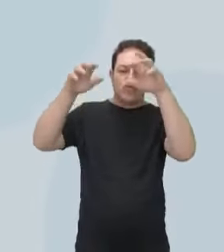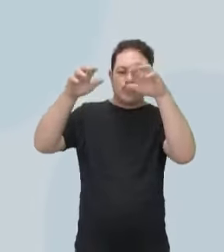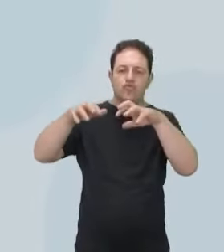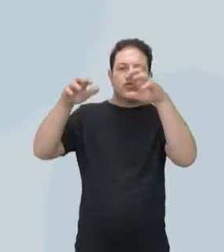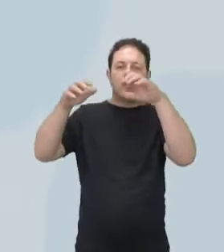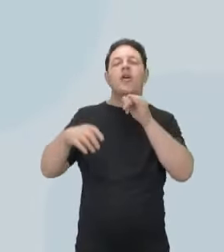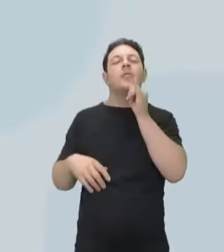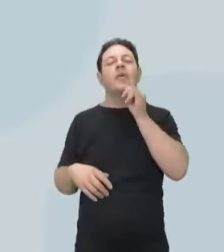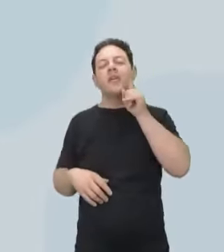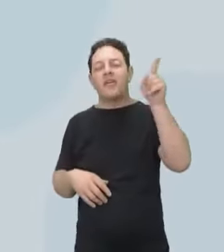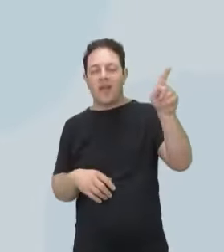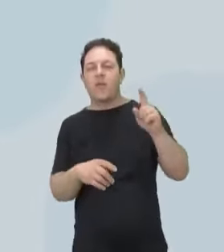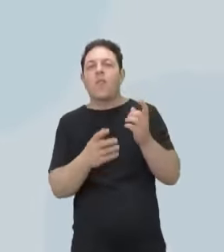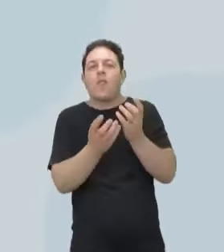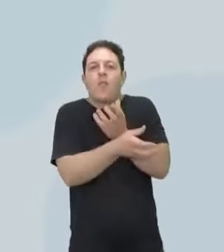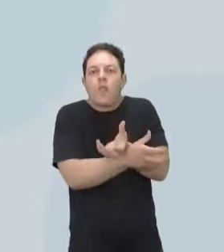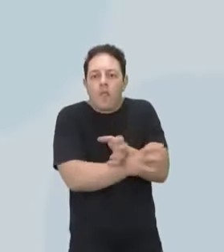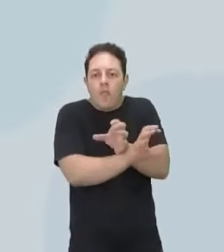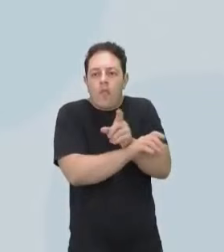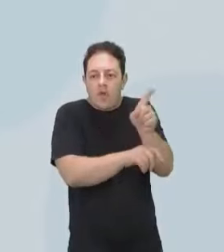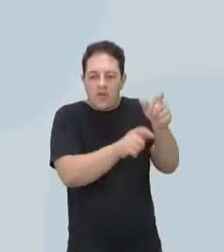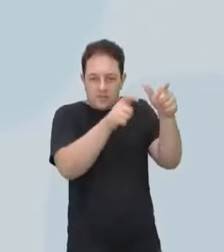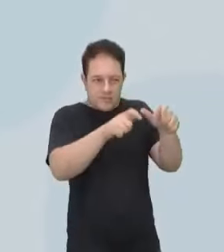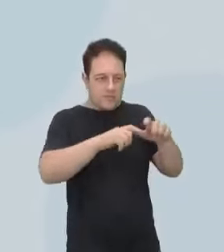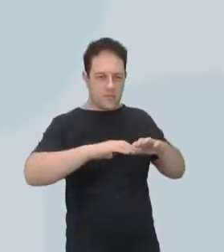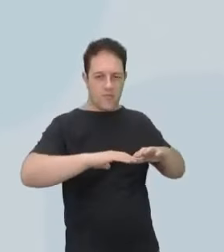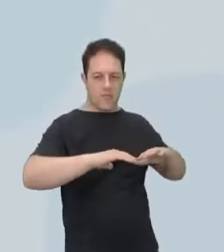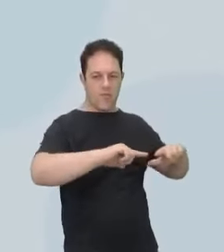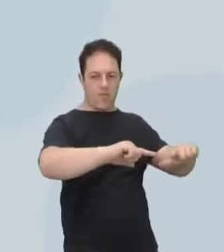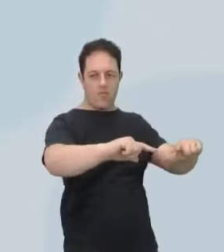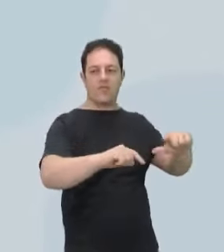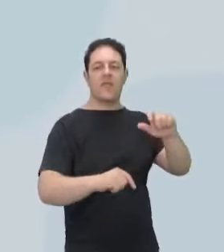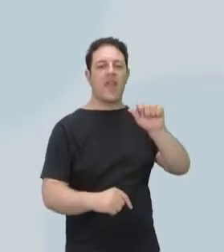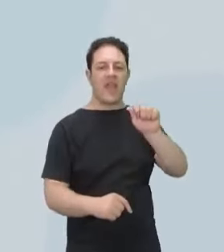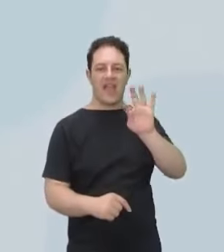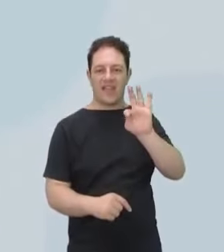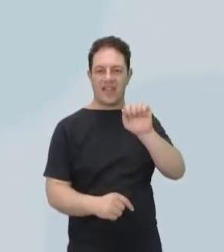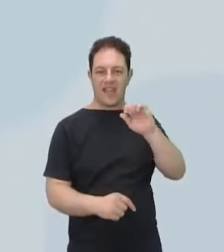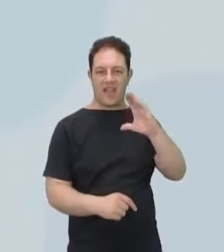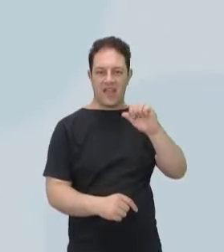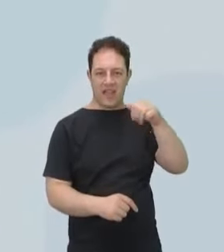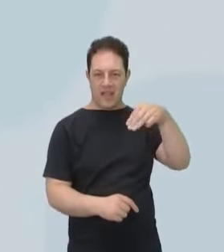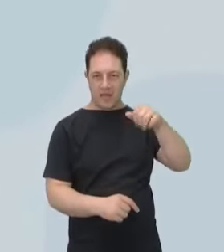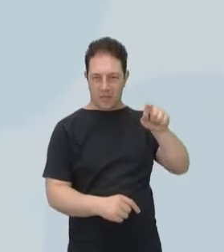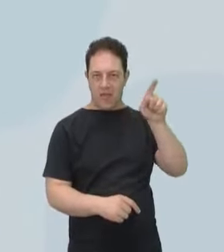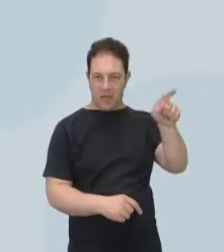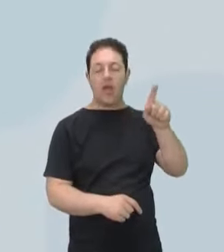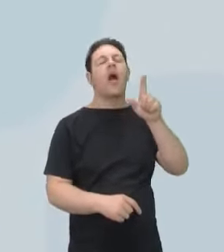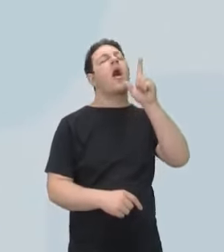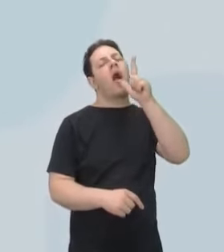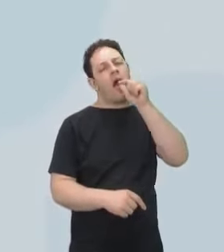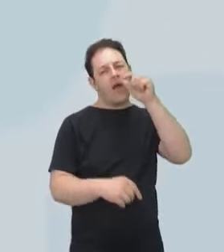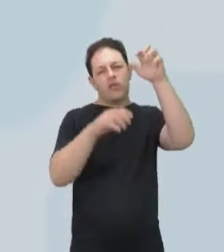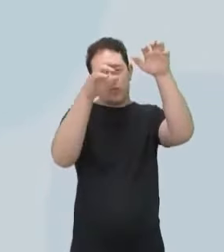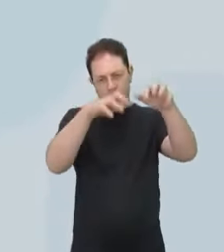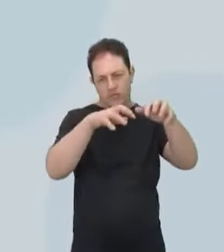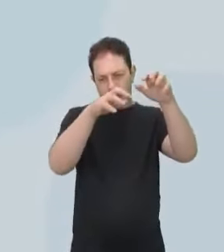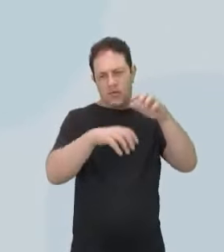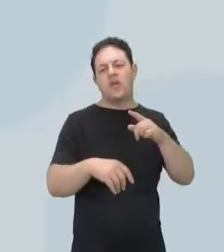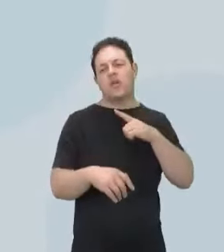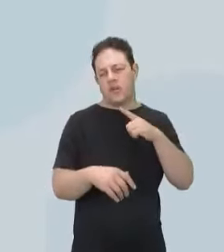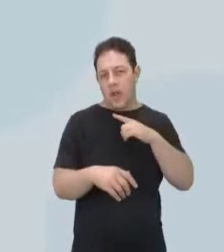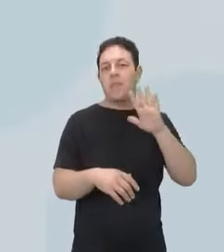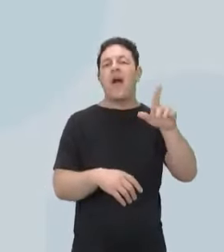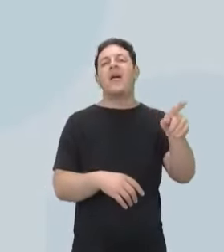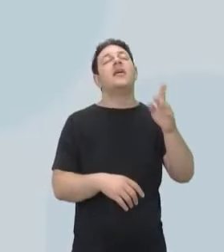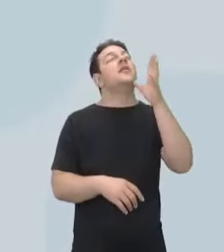deserto de Atacama, né, eu tenho uma precipitação, mesmo sendo um clima desértico. Só que lá demora anos para eu ter